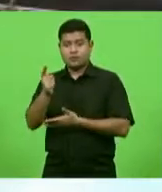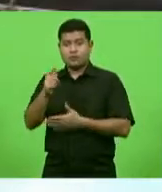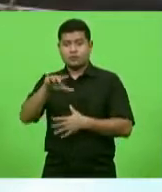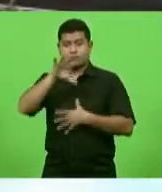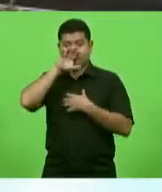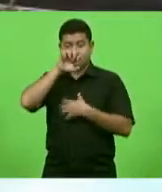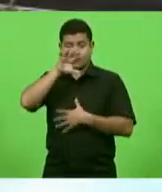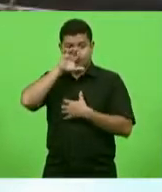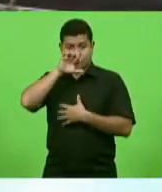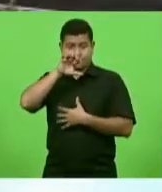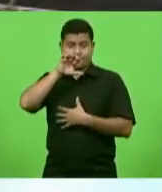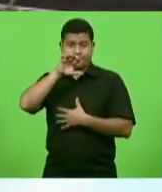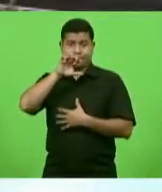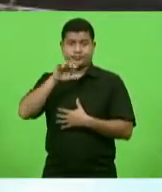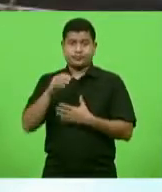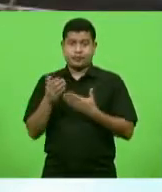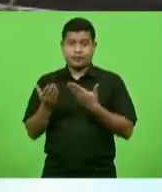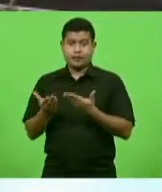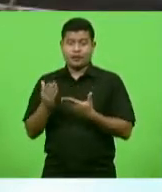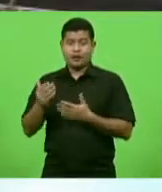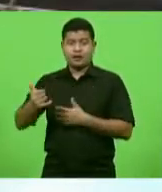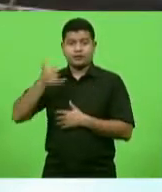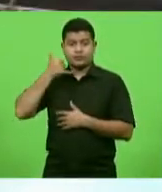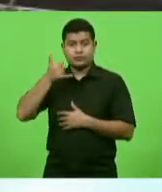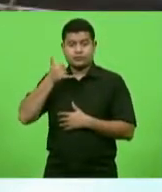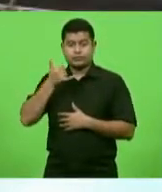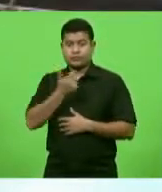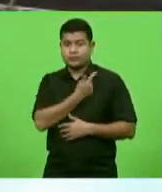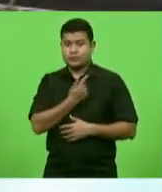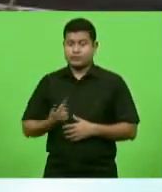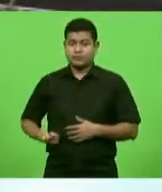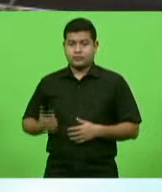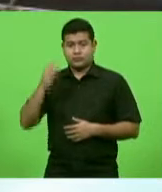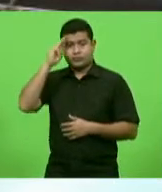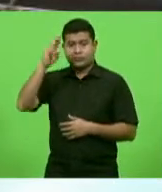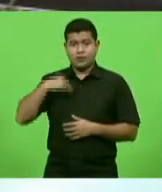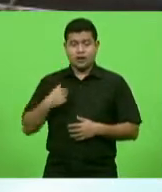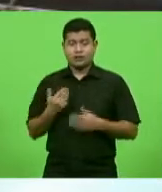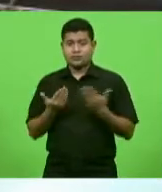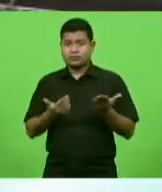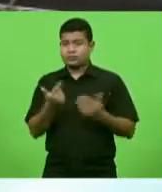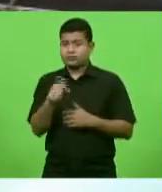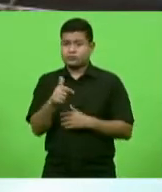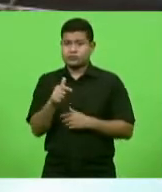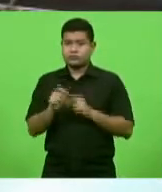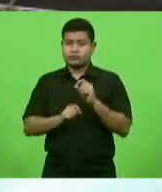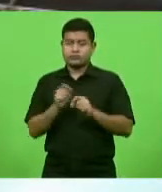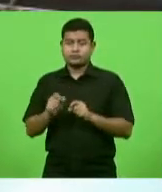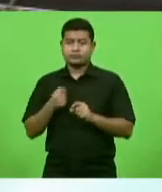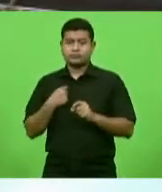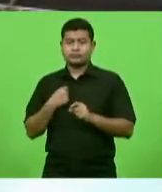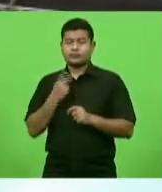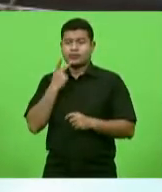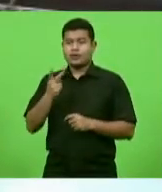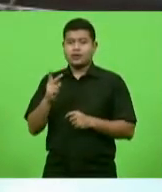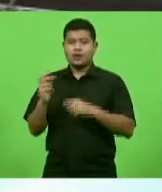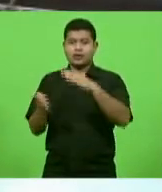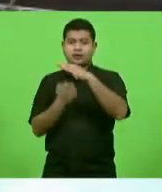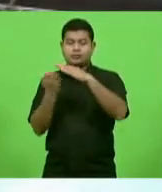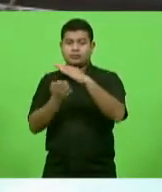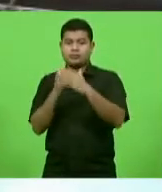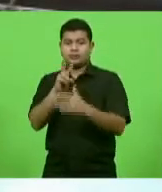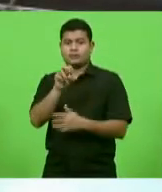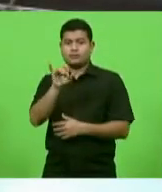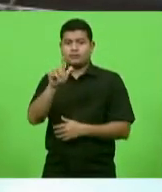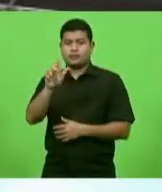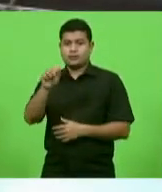respiradores pulmonares nos telefonemas com o governador, não houve em nenhum momento menção à empresa Veiga Med. De acordo